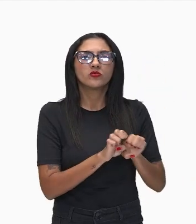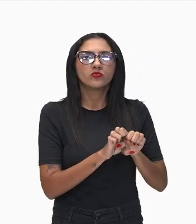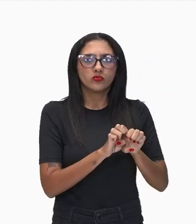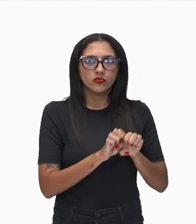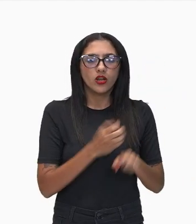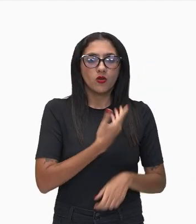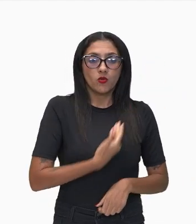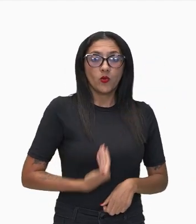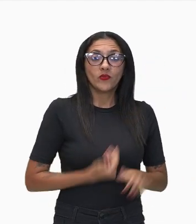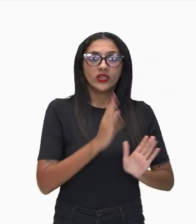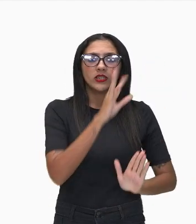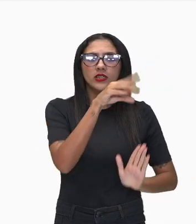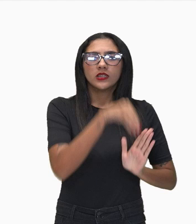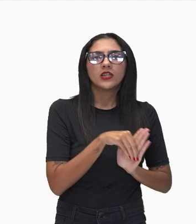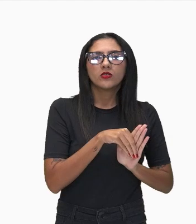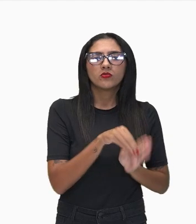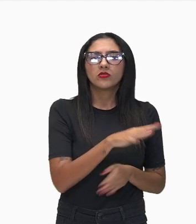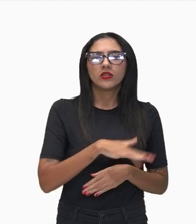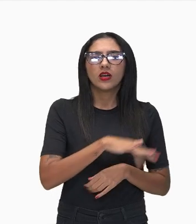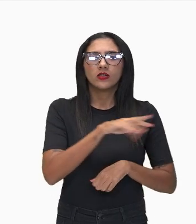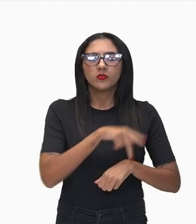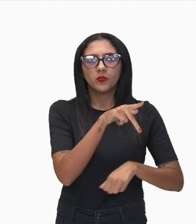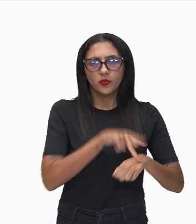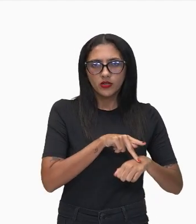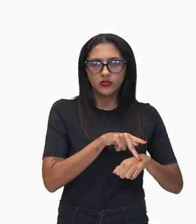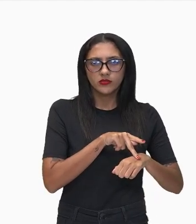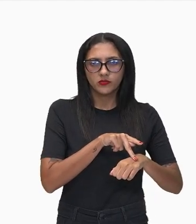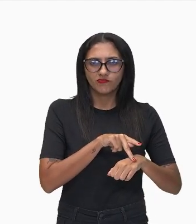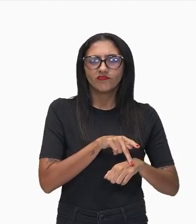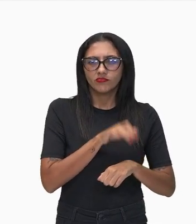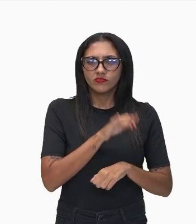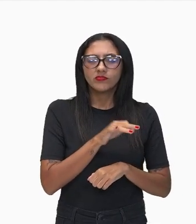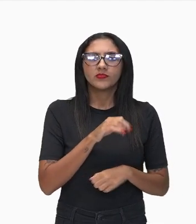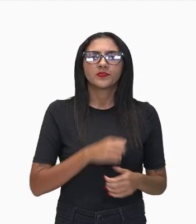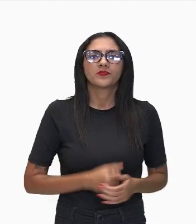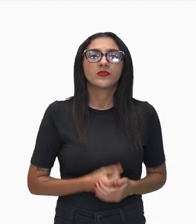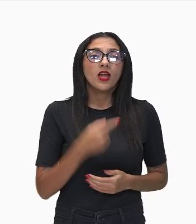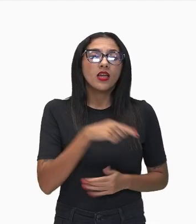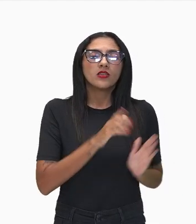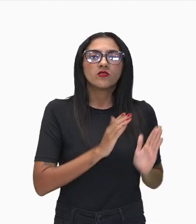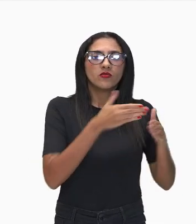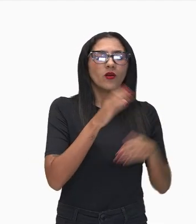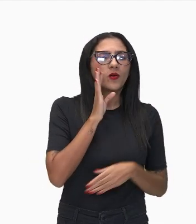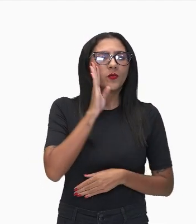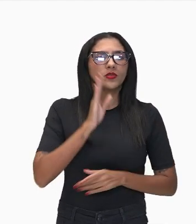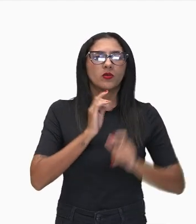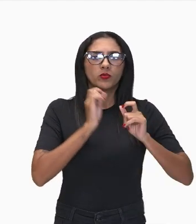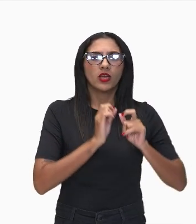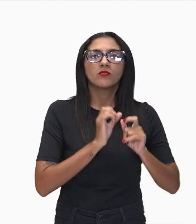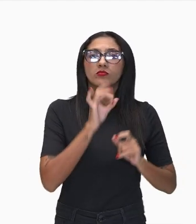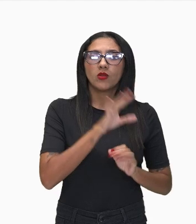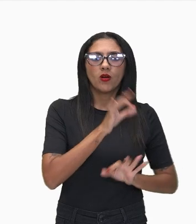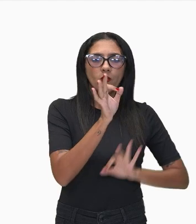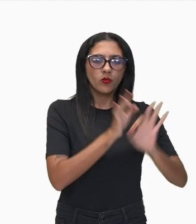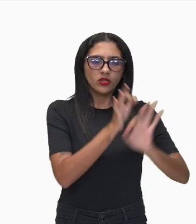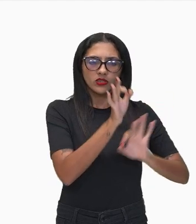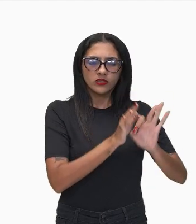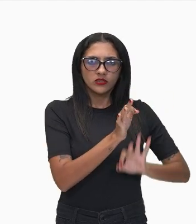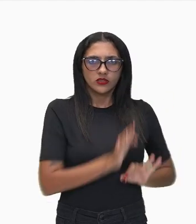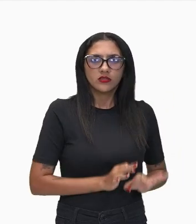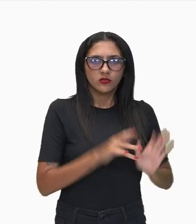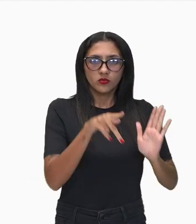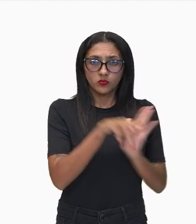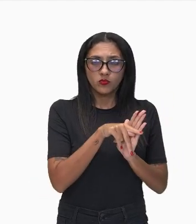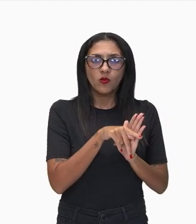um território. Então, a geografia política, o enfoque dela é essa organização